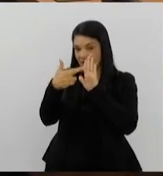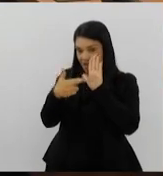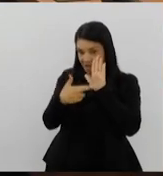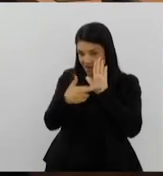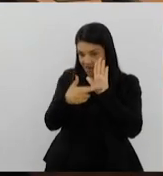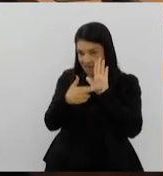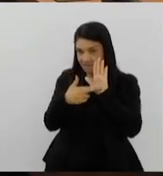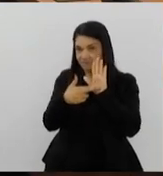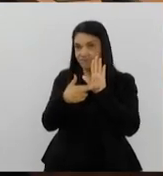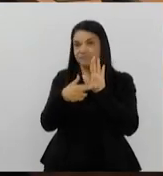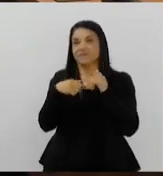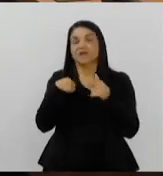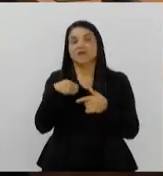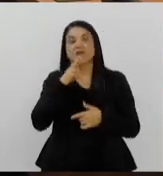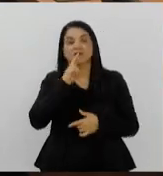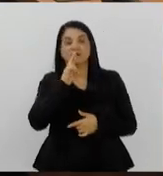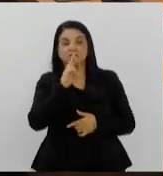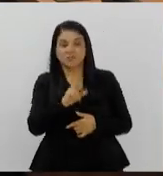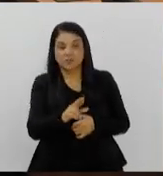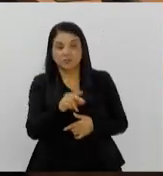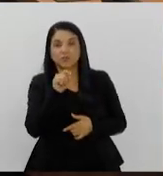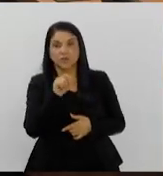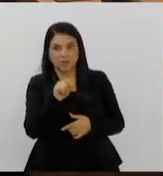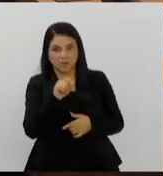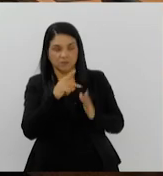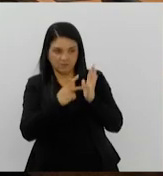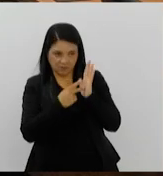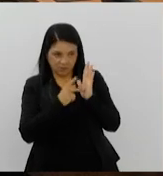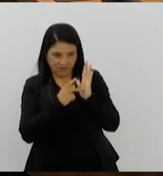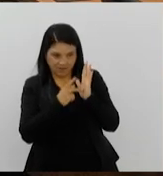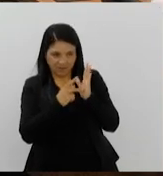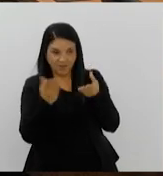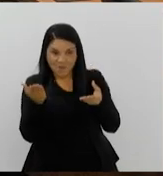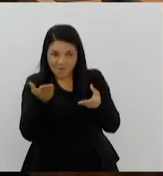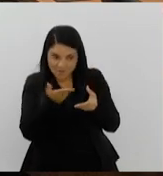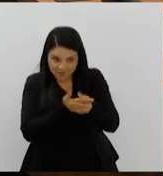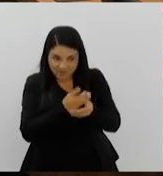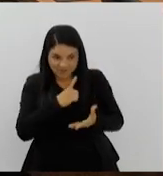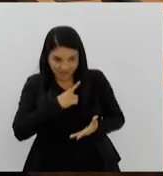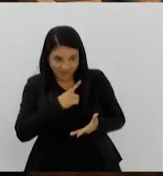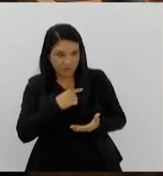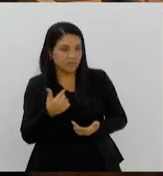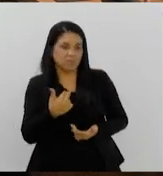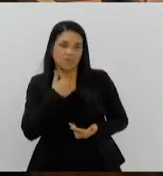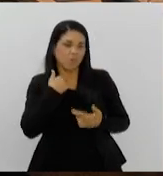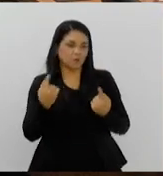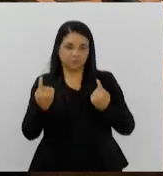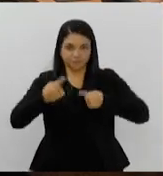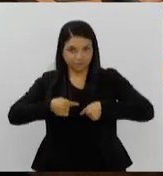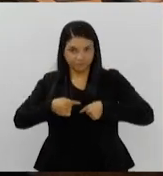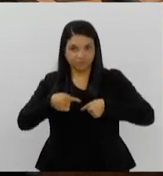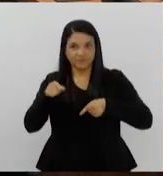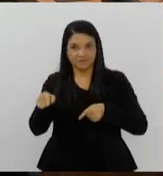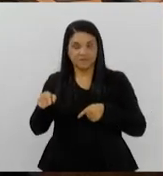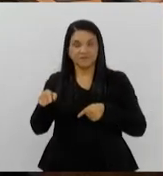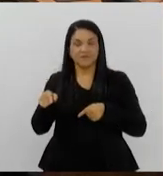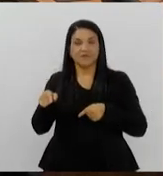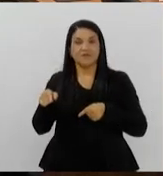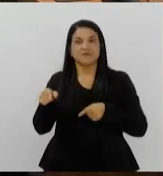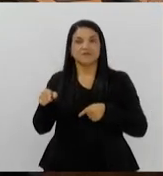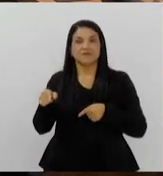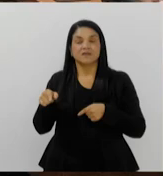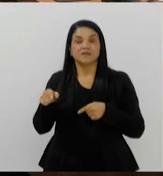a uma sindicância, que em tese é algo rápido. O que acontece é que a secretaria abriu a sindicância, no ato de início, o